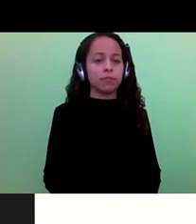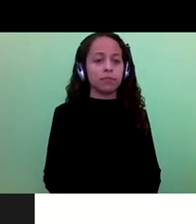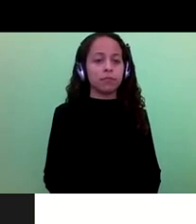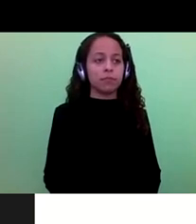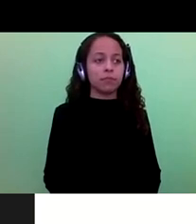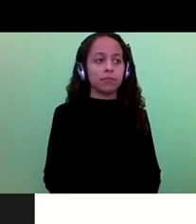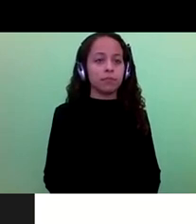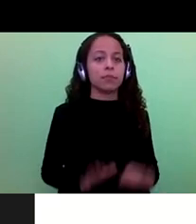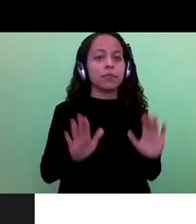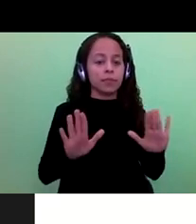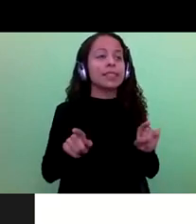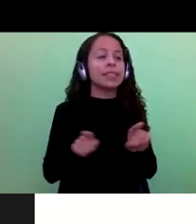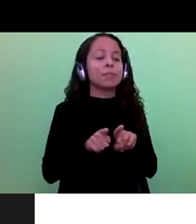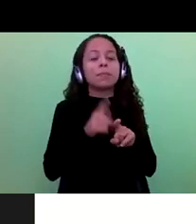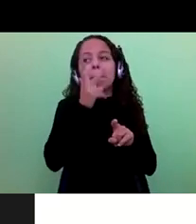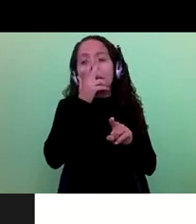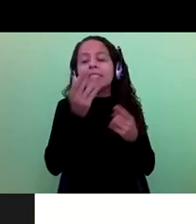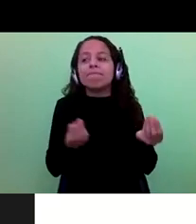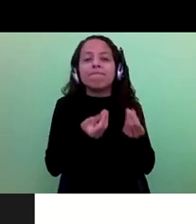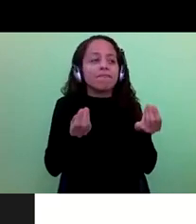estamos incipientes